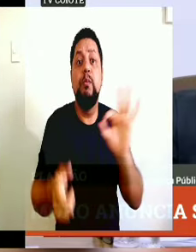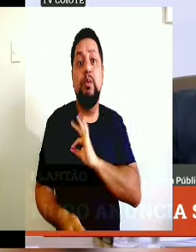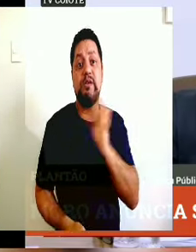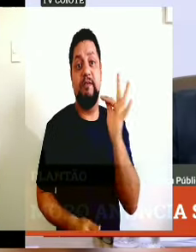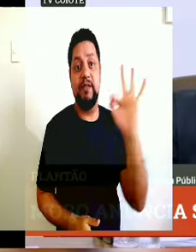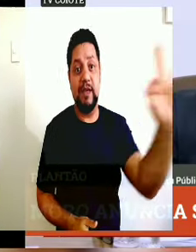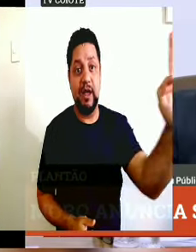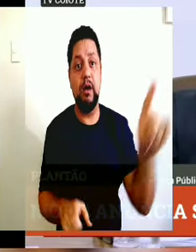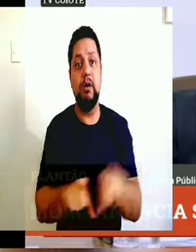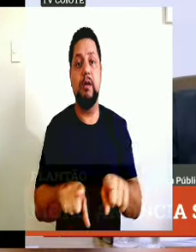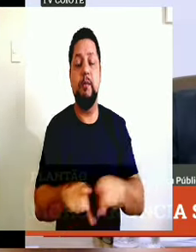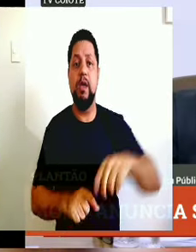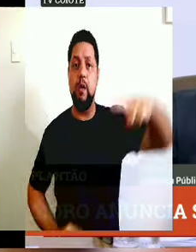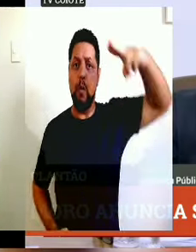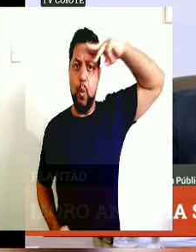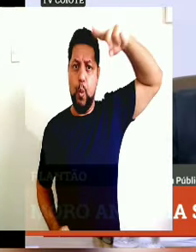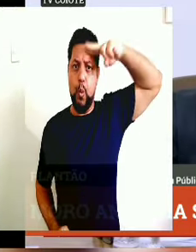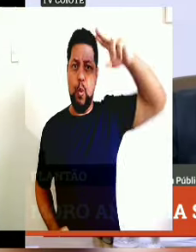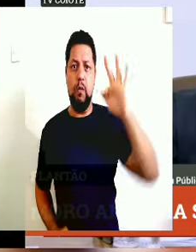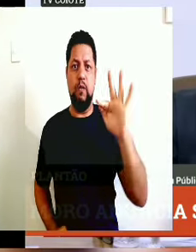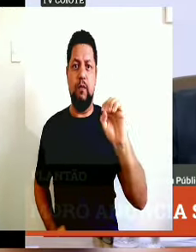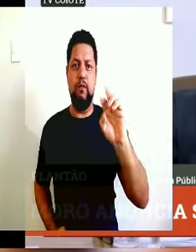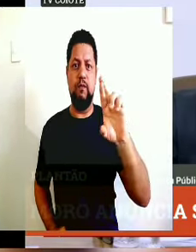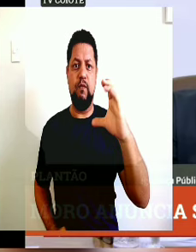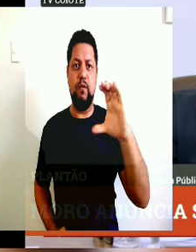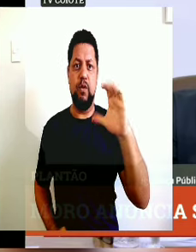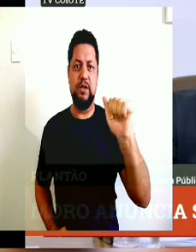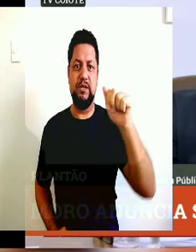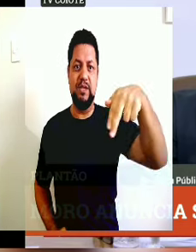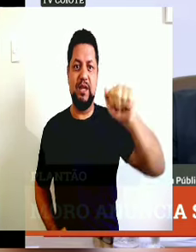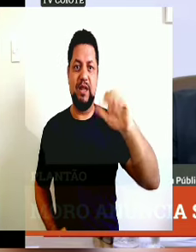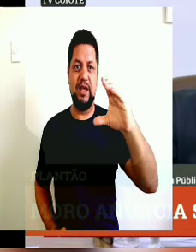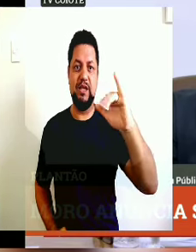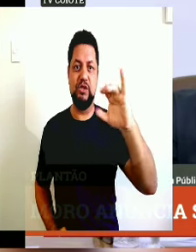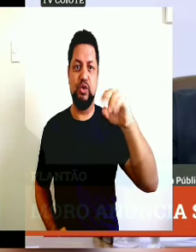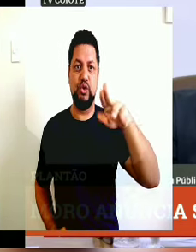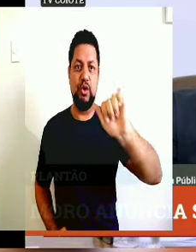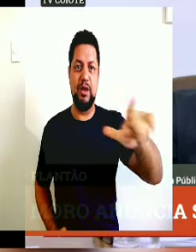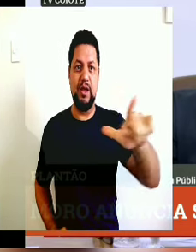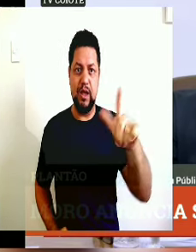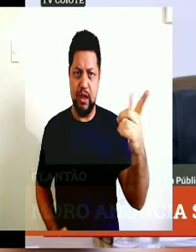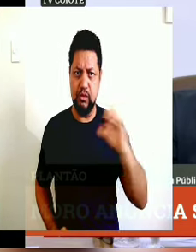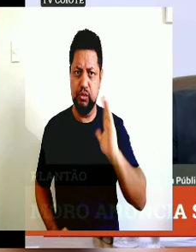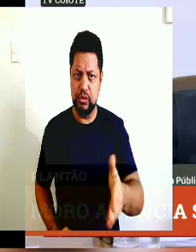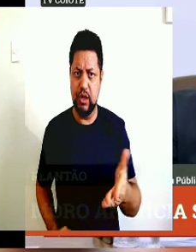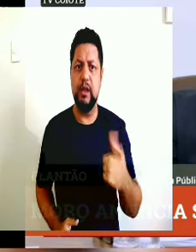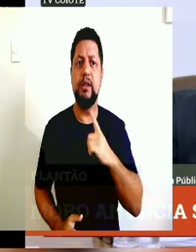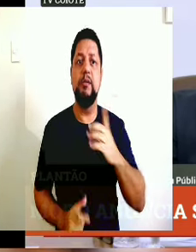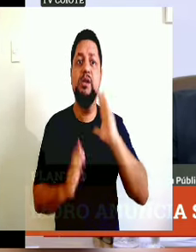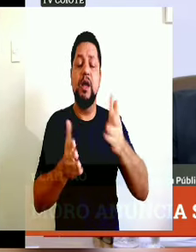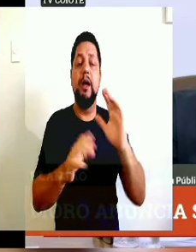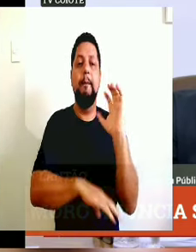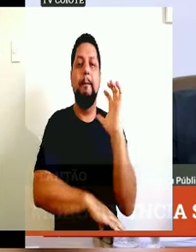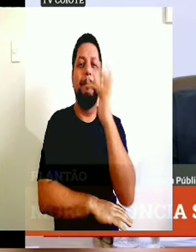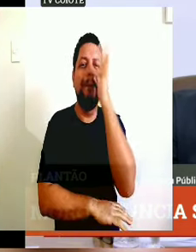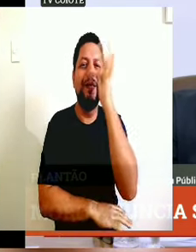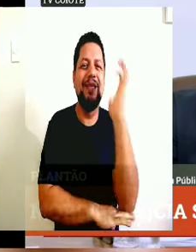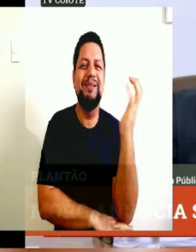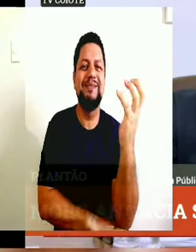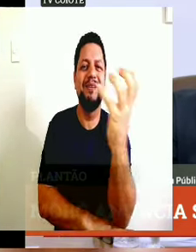pela Força Nacional nos locais em que ela atua. Tivemos aí recorde de destruição de plantações de maconha no